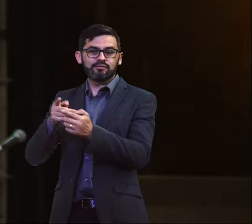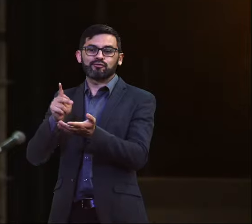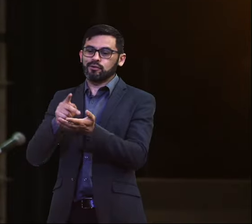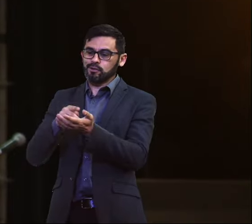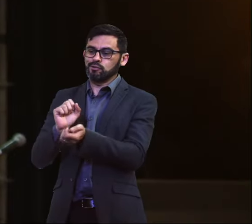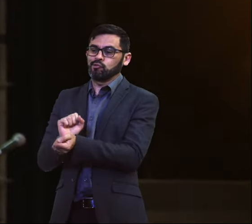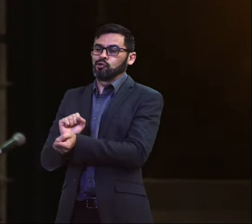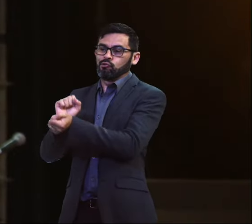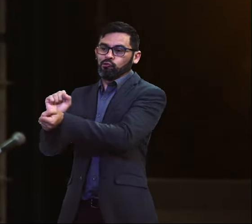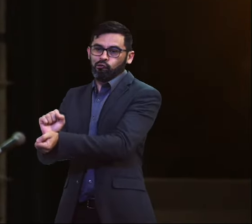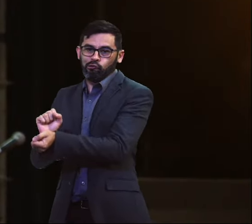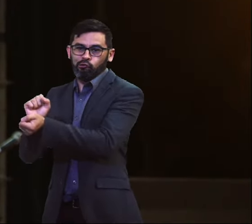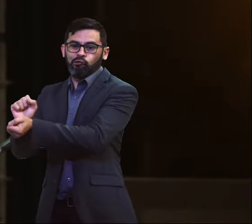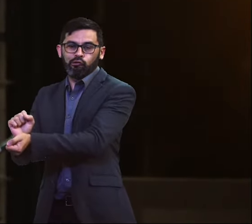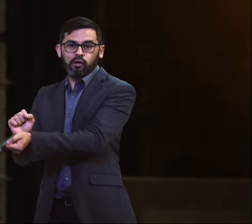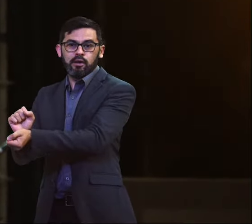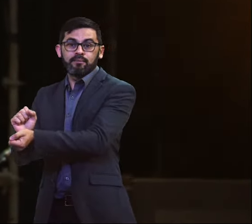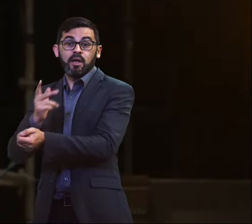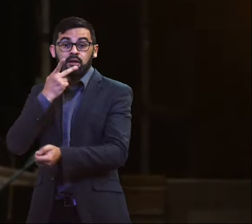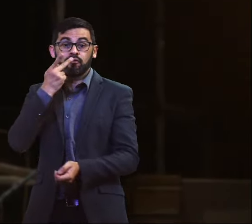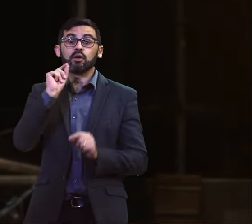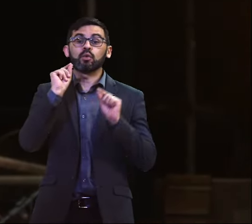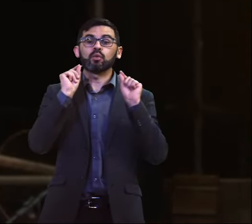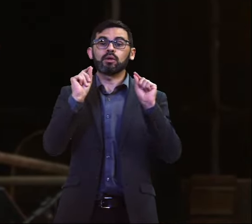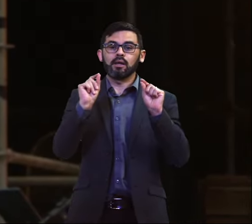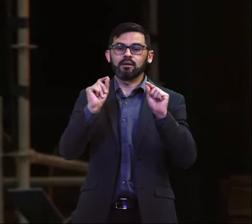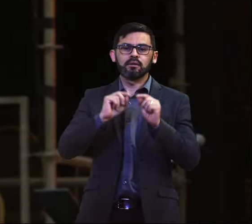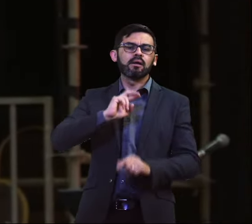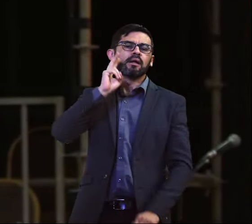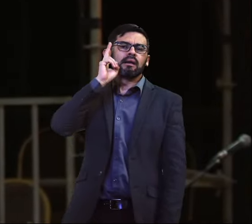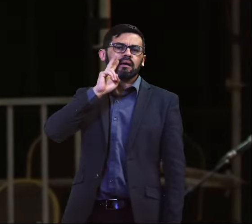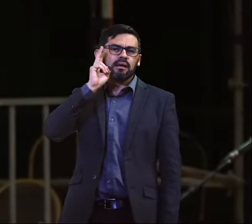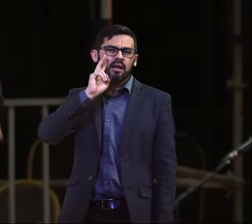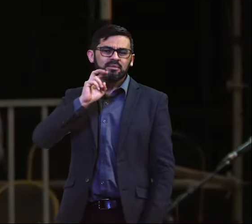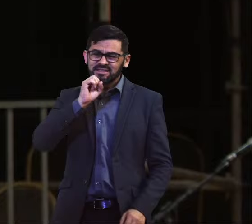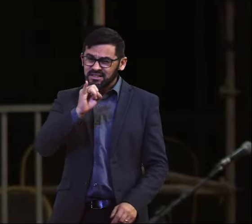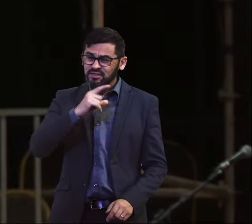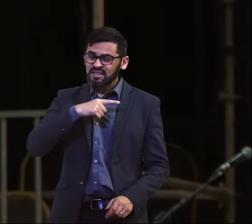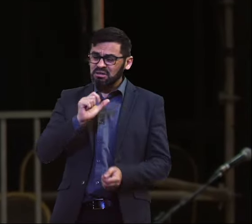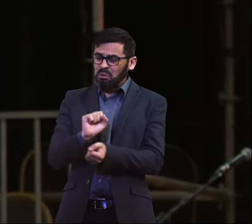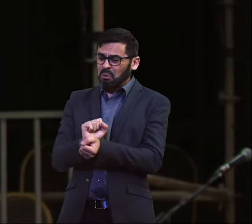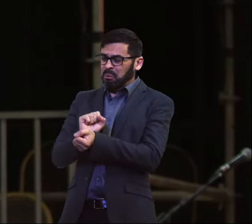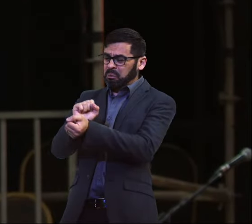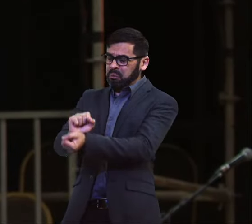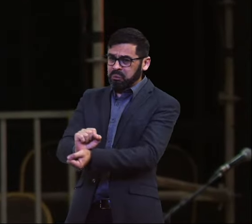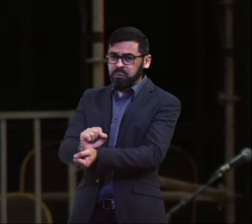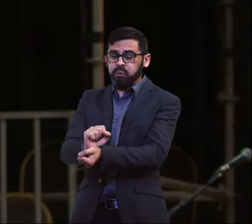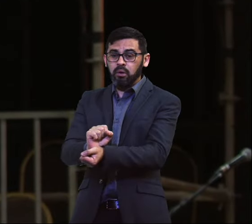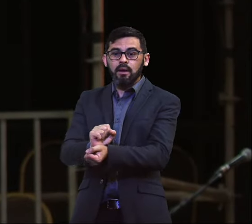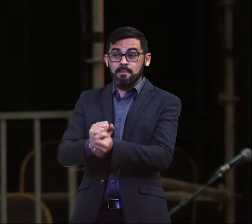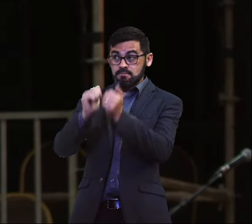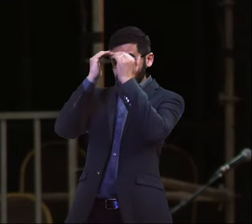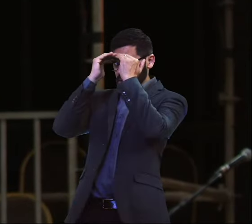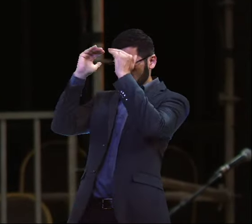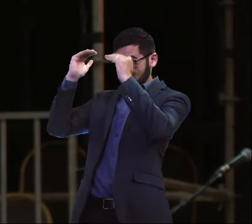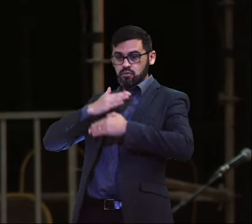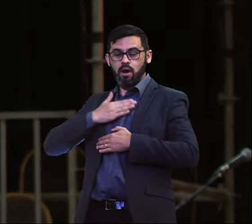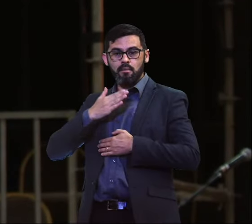exílio. Ele está dizendo: olha, quando vocês estiverem no exílio, me obedeçam,